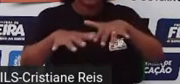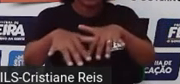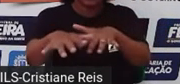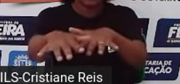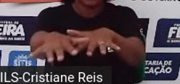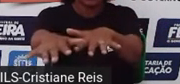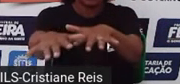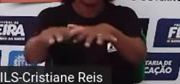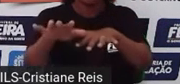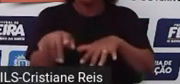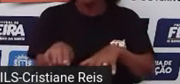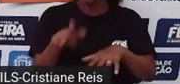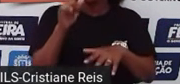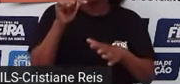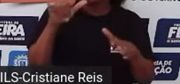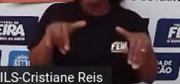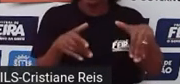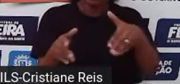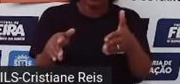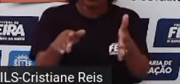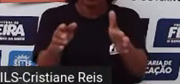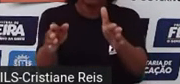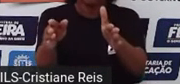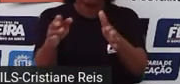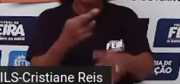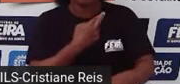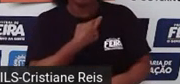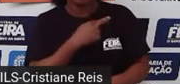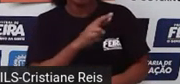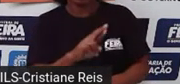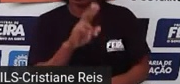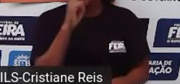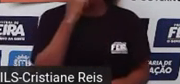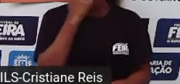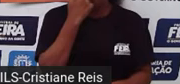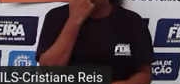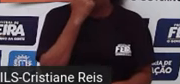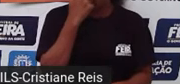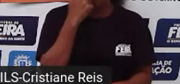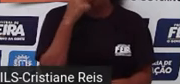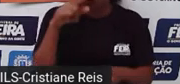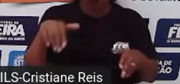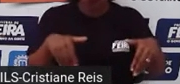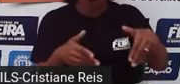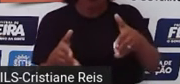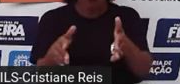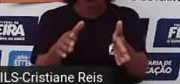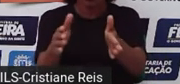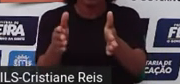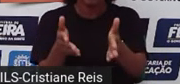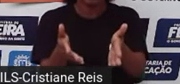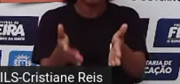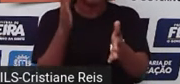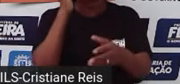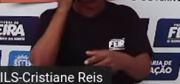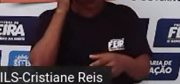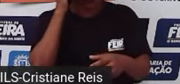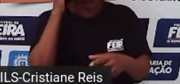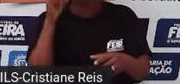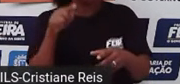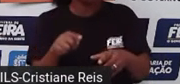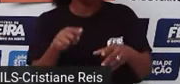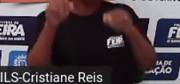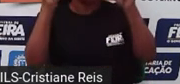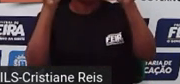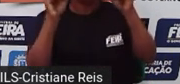para religião ele é considerado um rio Místico na imagem com ó Rio de suma importância né para